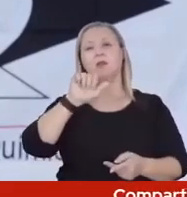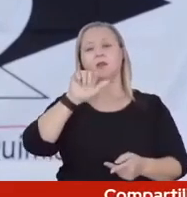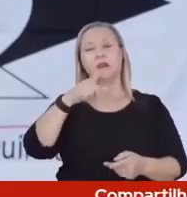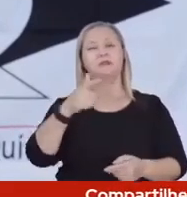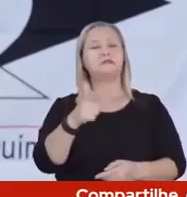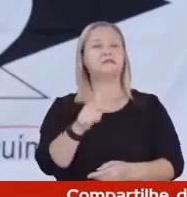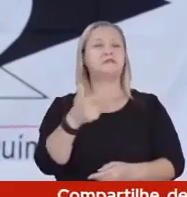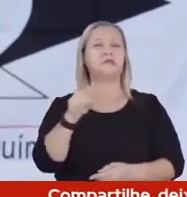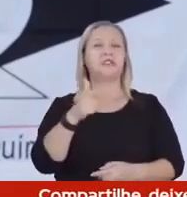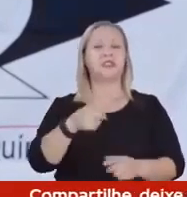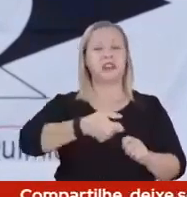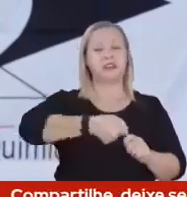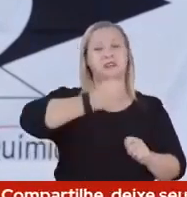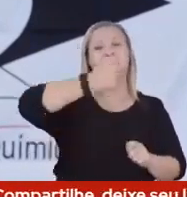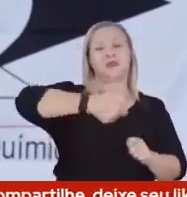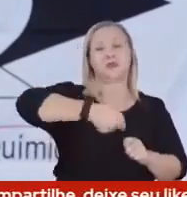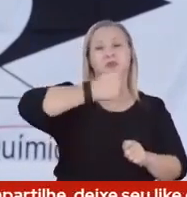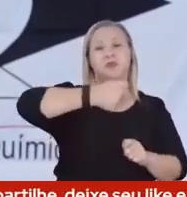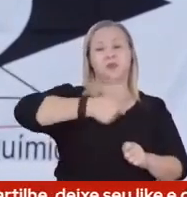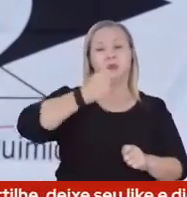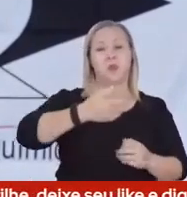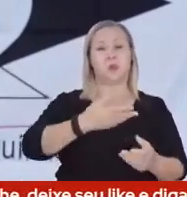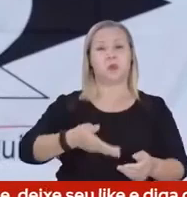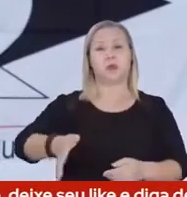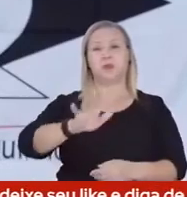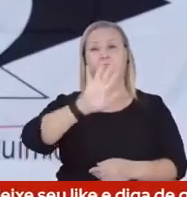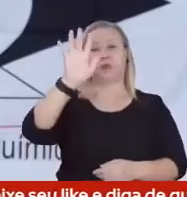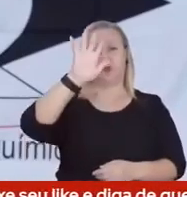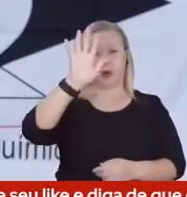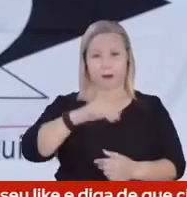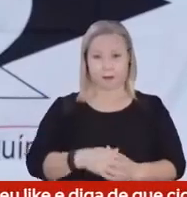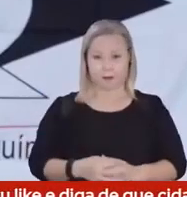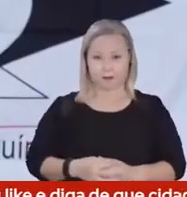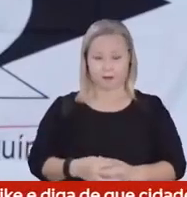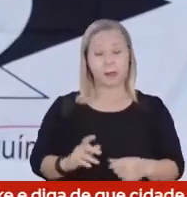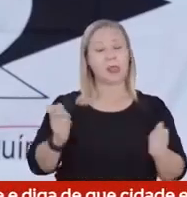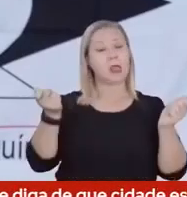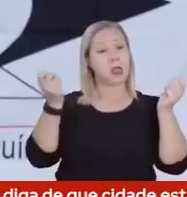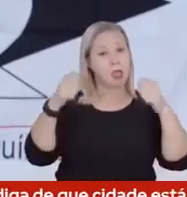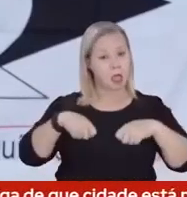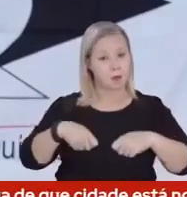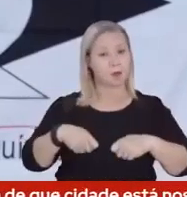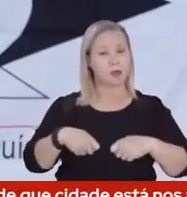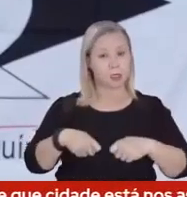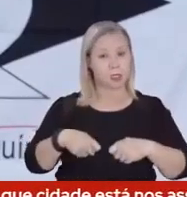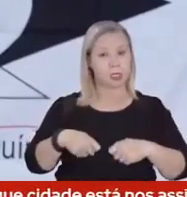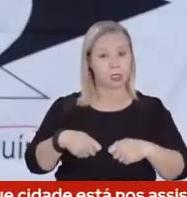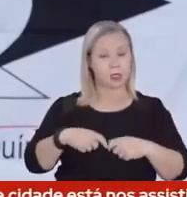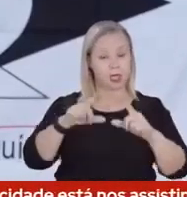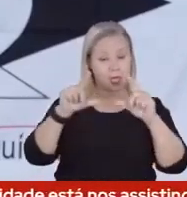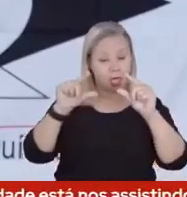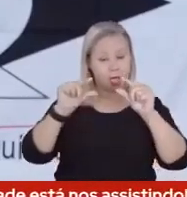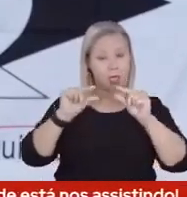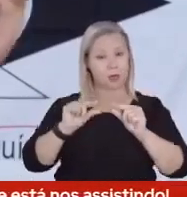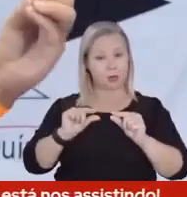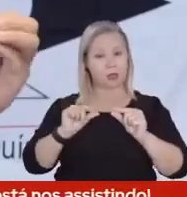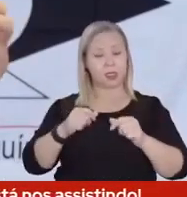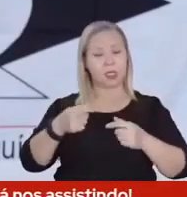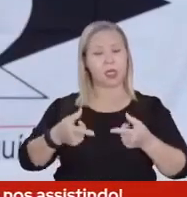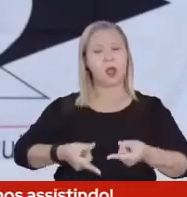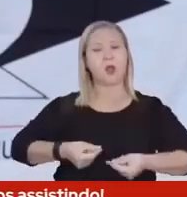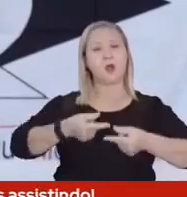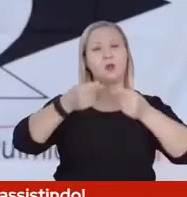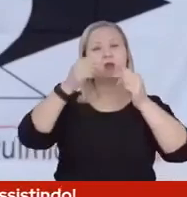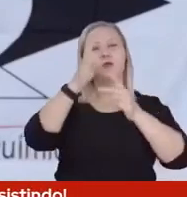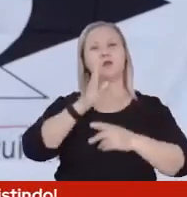altos. É possível reduzir, sim, é possível reduzir os preços brasileiros, e o